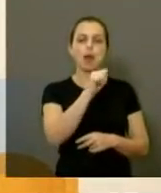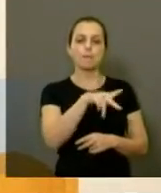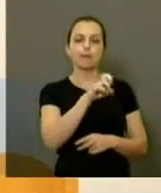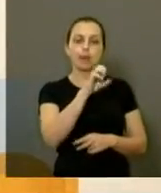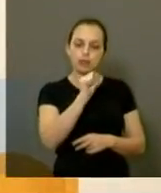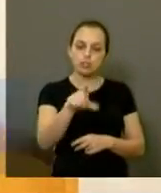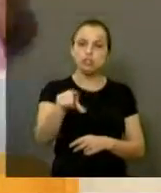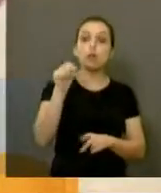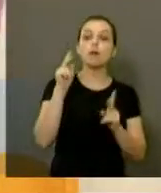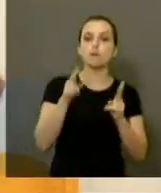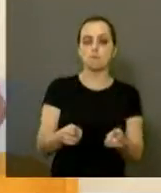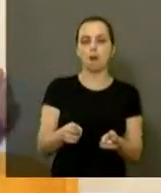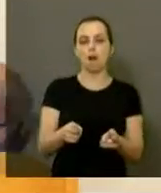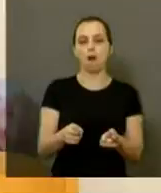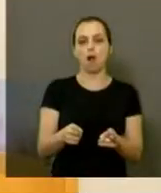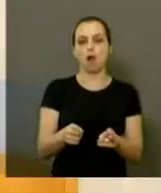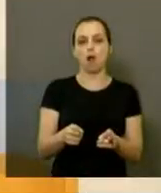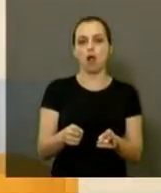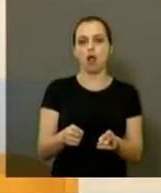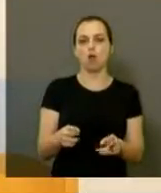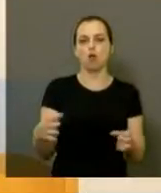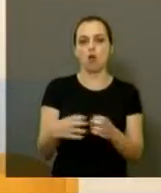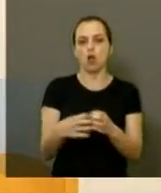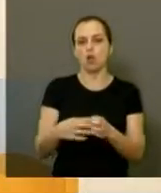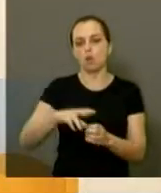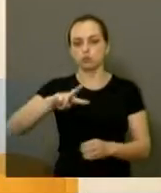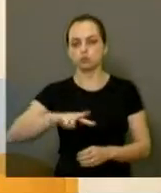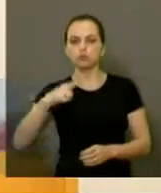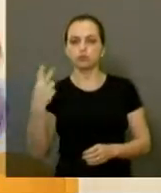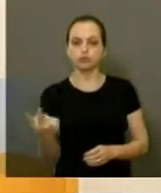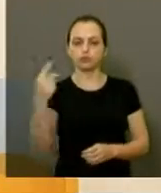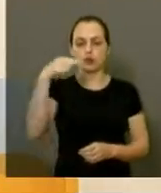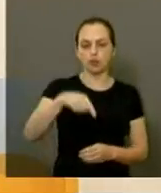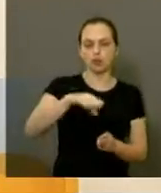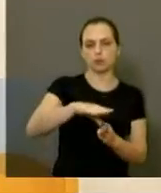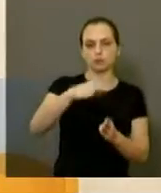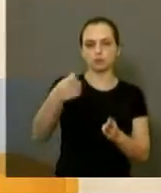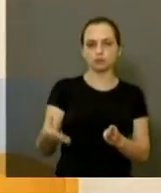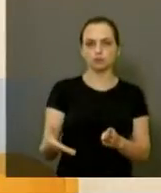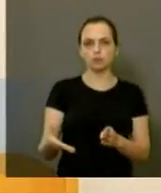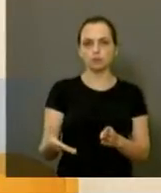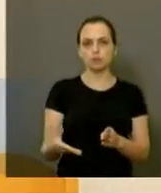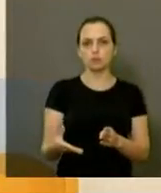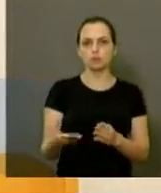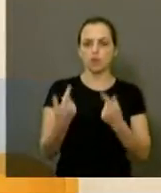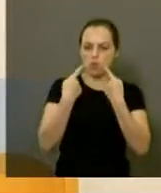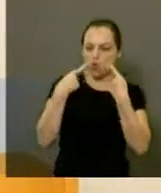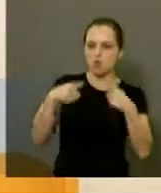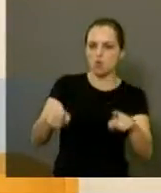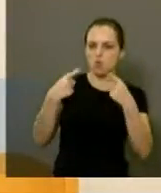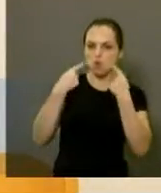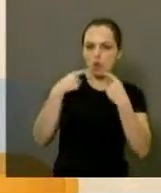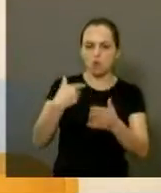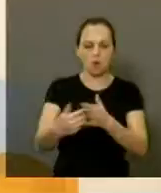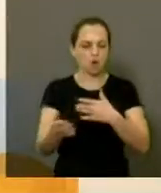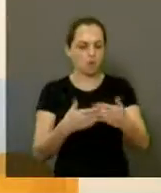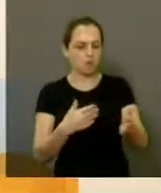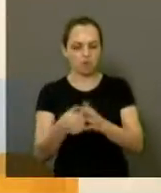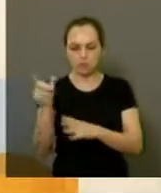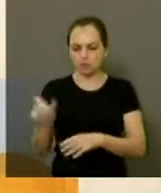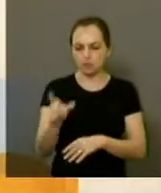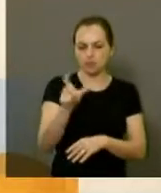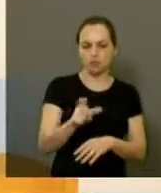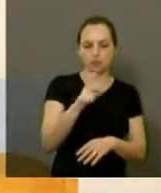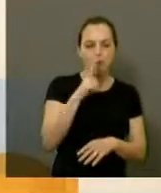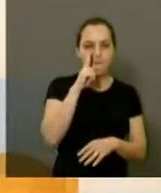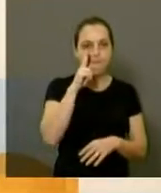opção, de compor com a oposição nesta casa. Porque quando eu tiver que fazer uma acusação contra qualquer parlamentar aqui, eu vou olhar